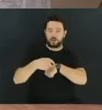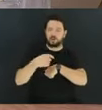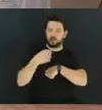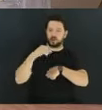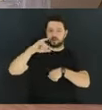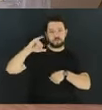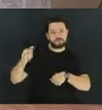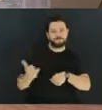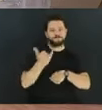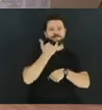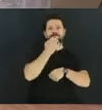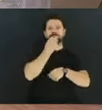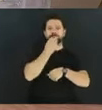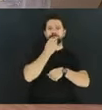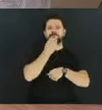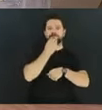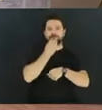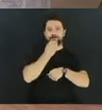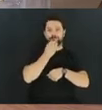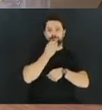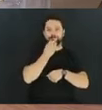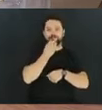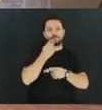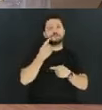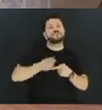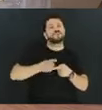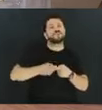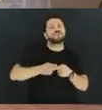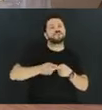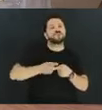fazer essa tribuna livre, e aqui,